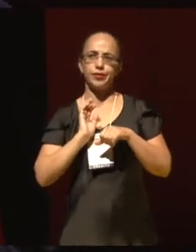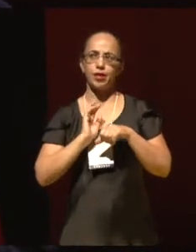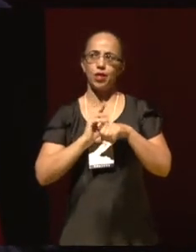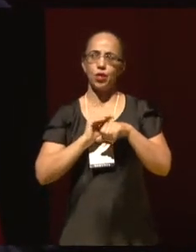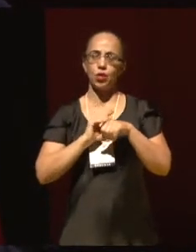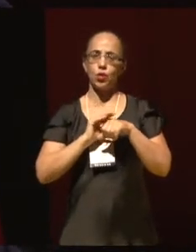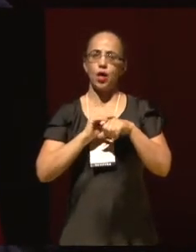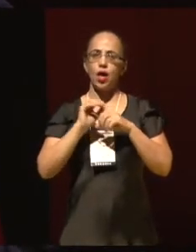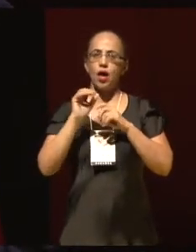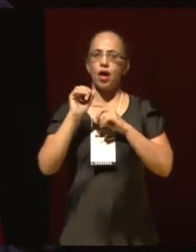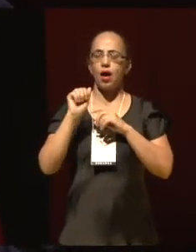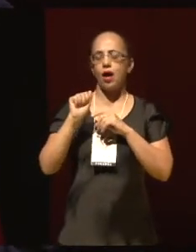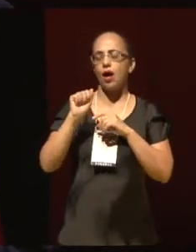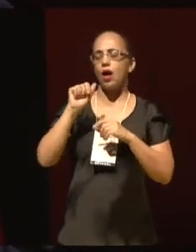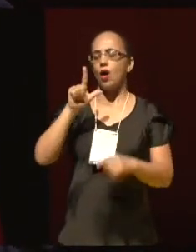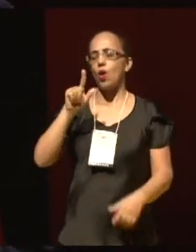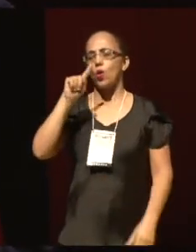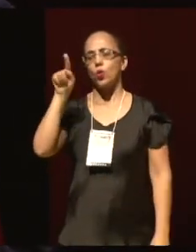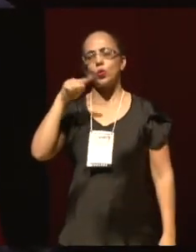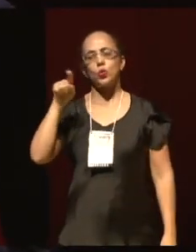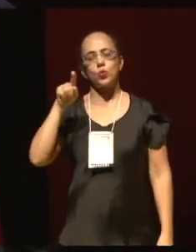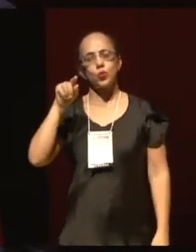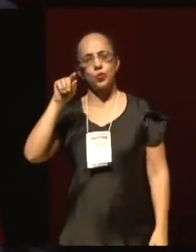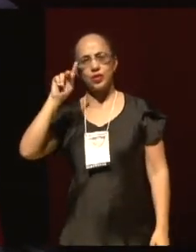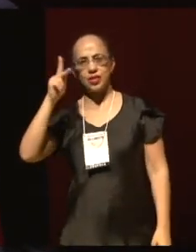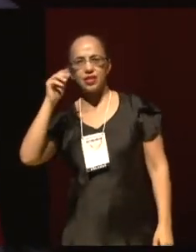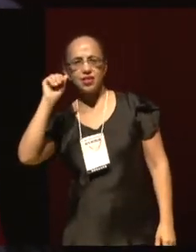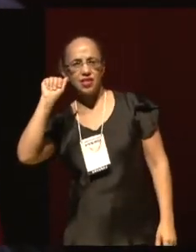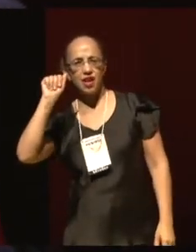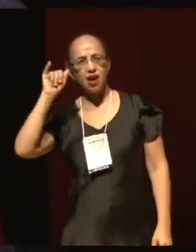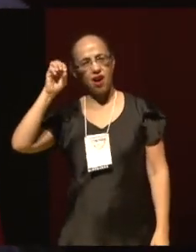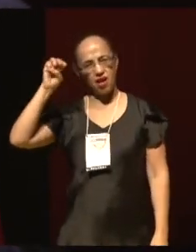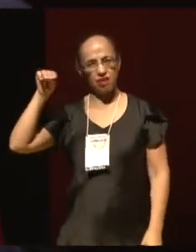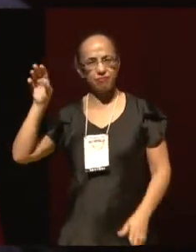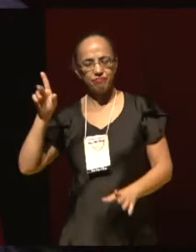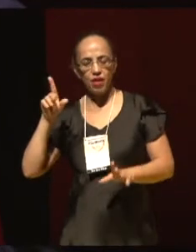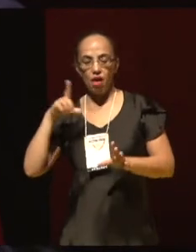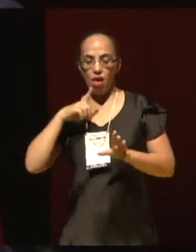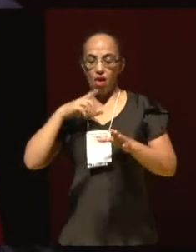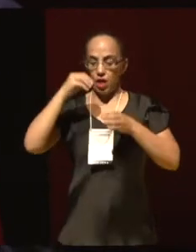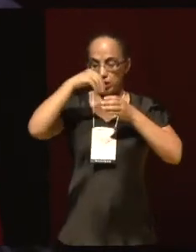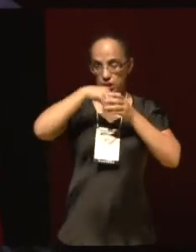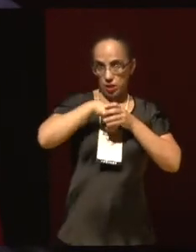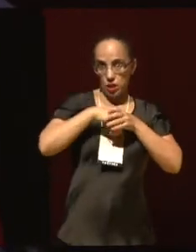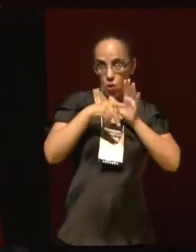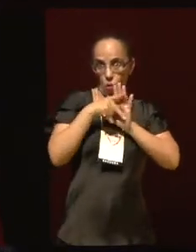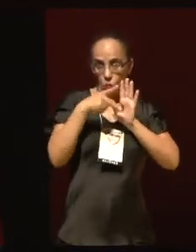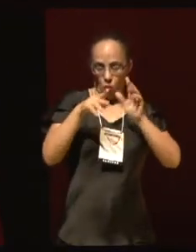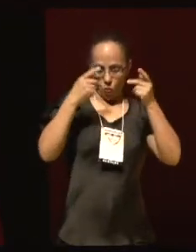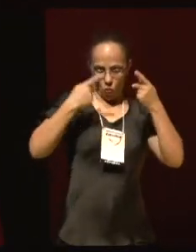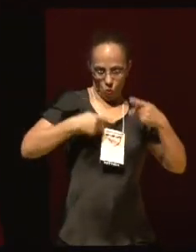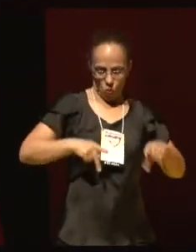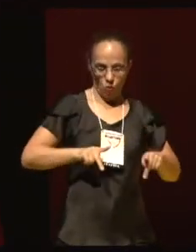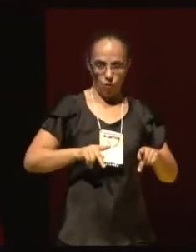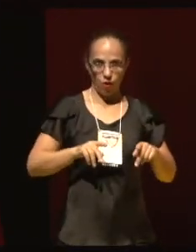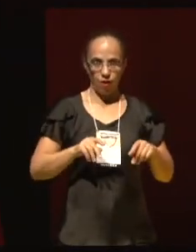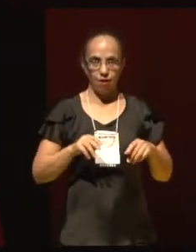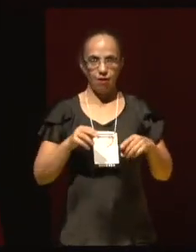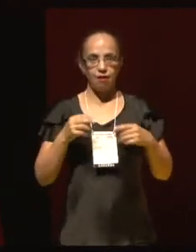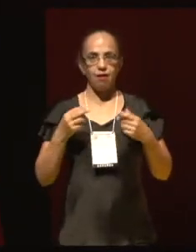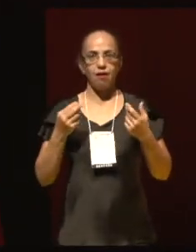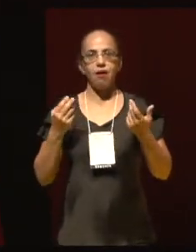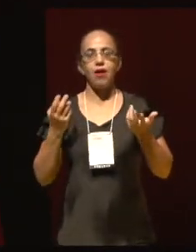Alzheimer, muitas delas têm, dentro de sua genética, uma propensão muito alta